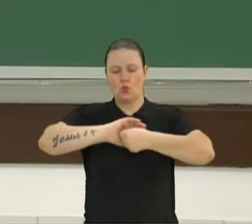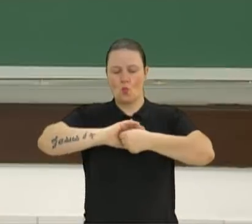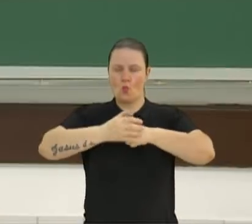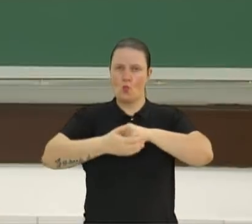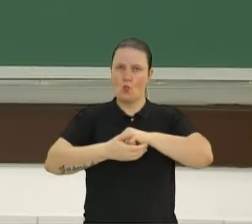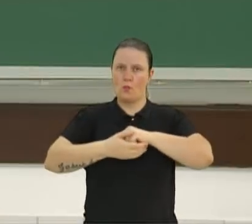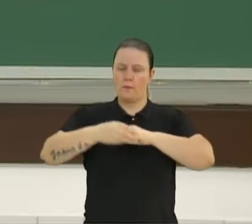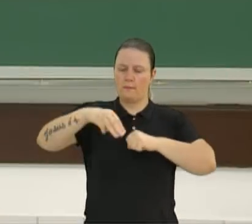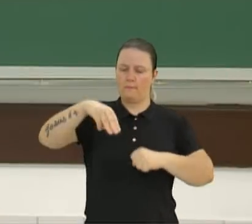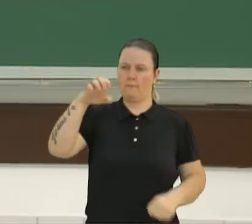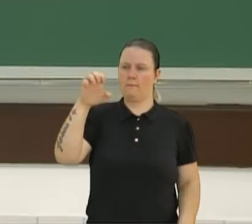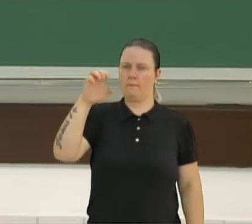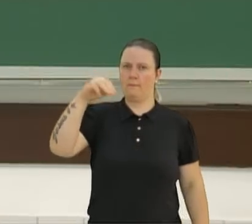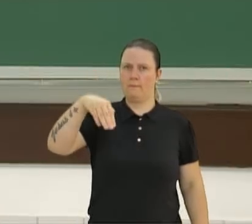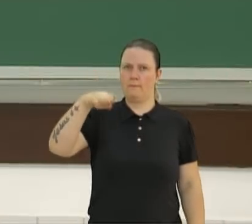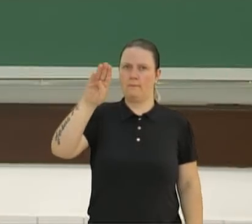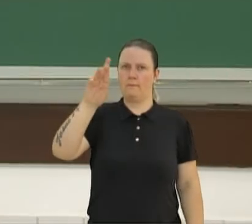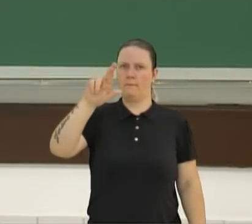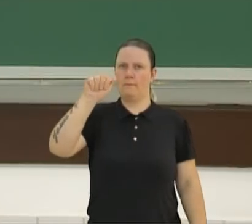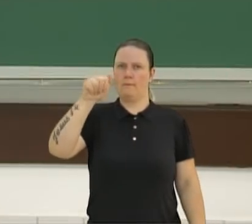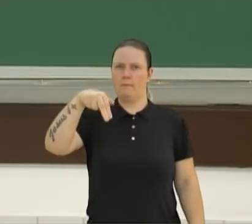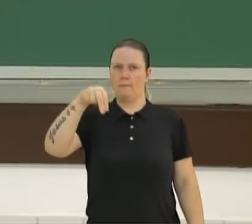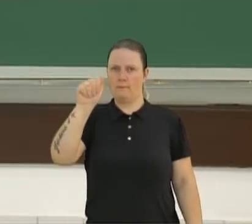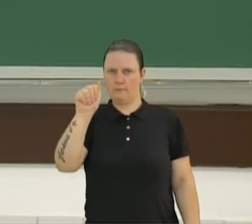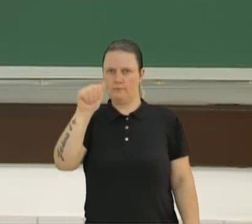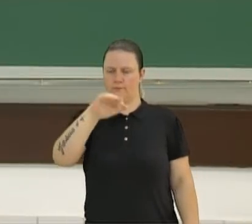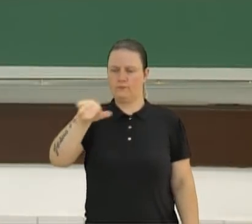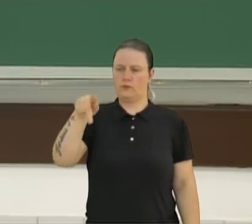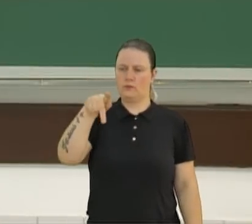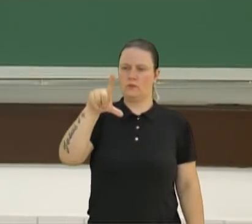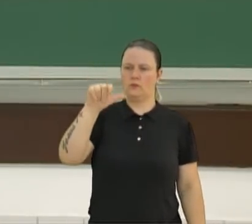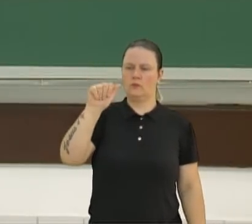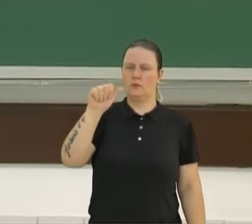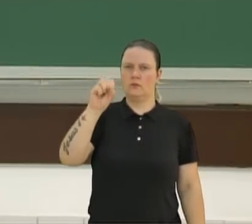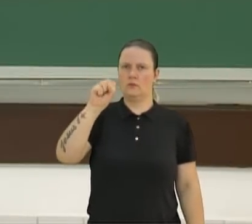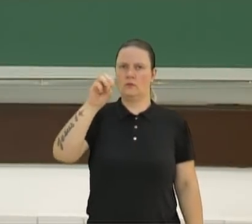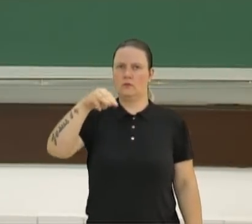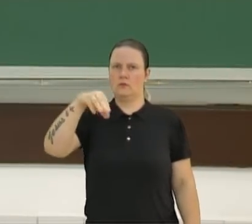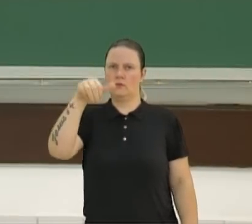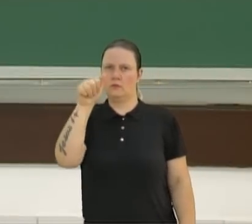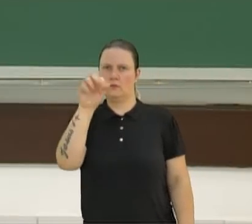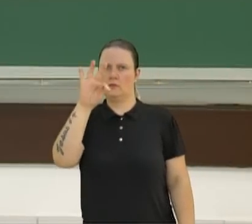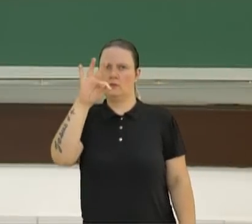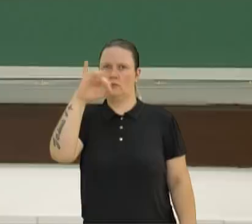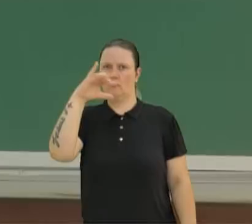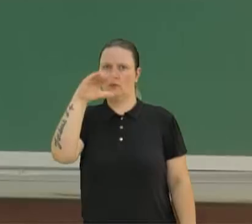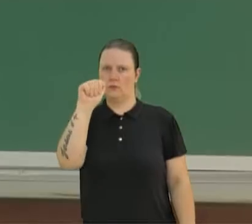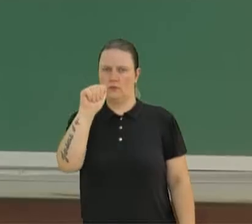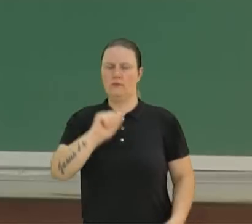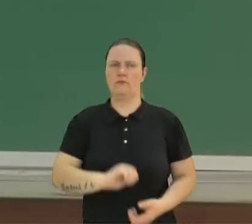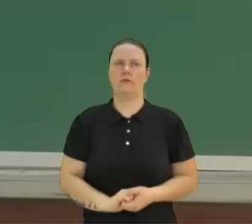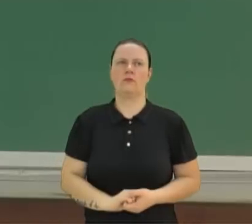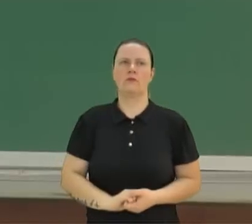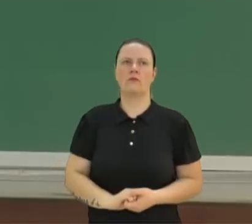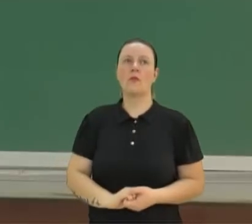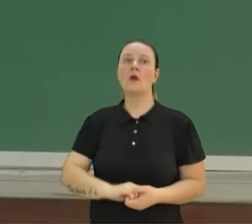uma célula animal e outra de uma célula vegetal. Nós temos particularidades, nós temos